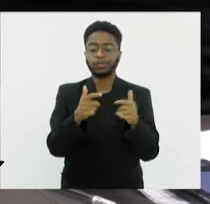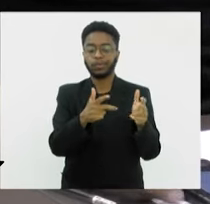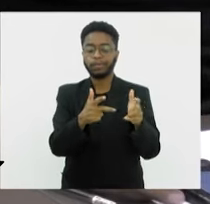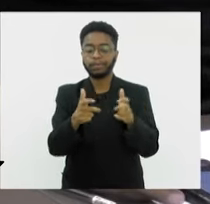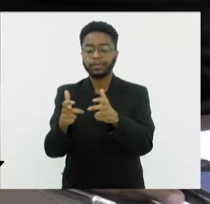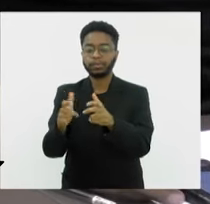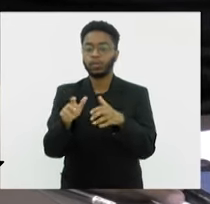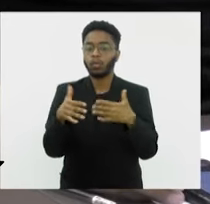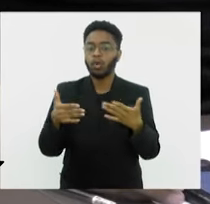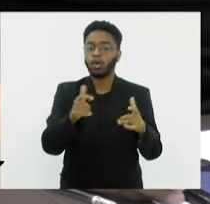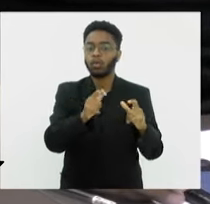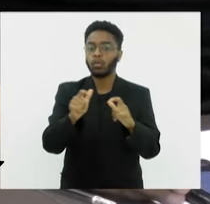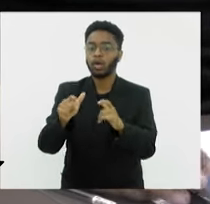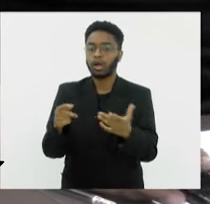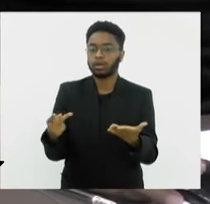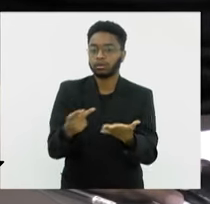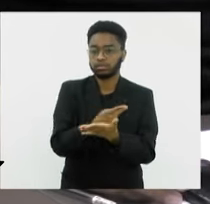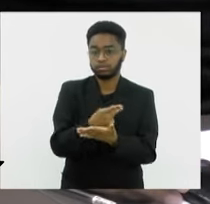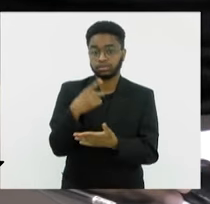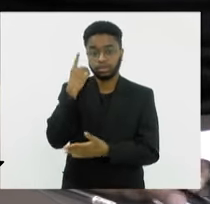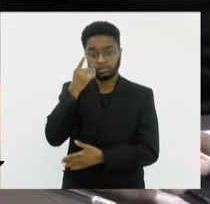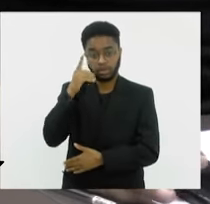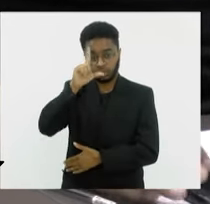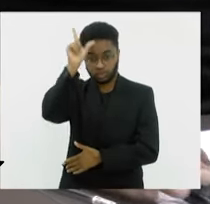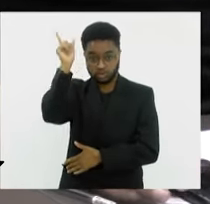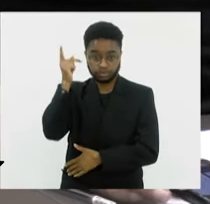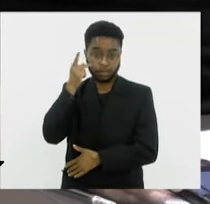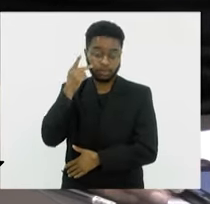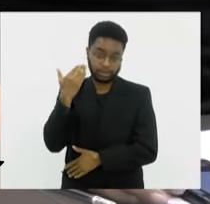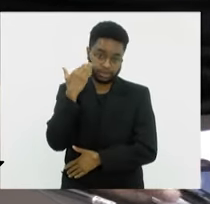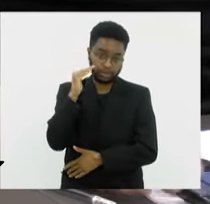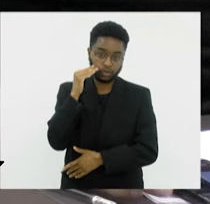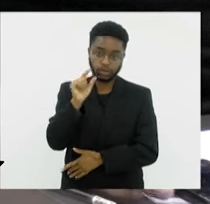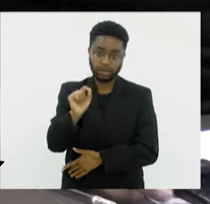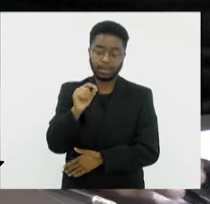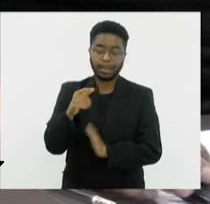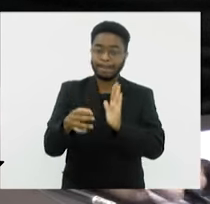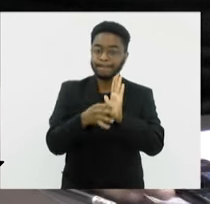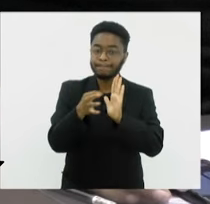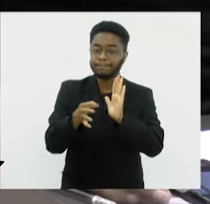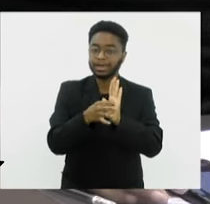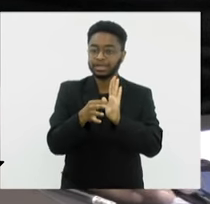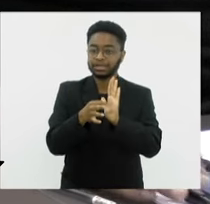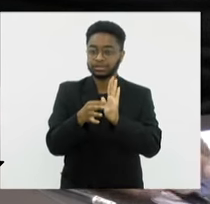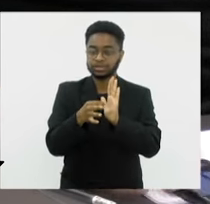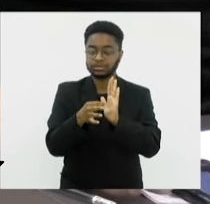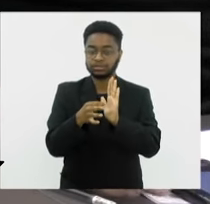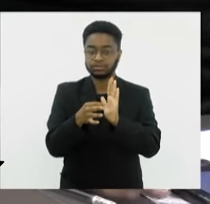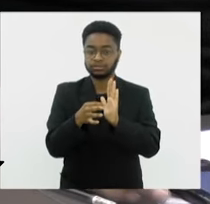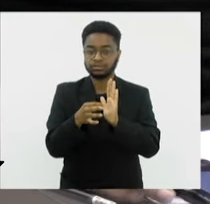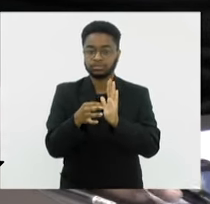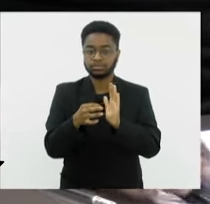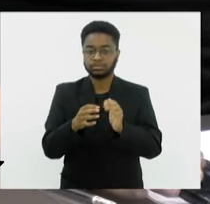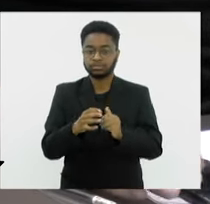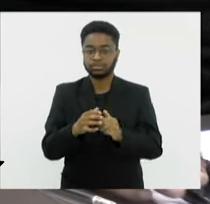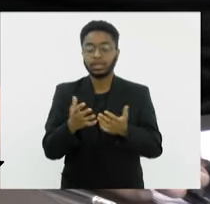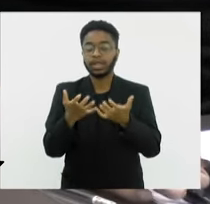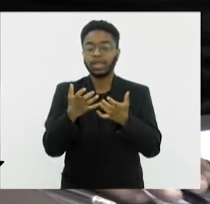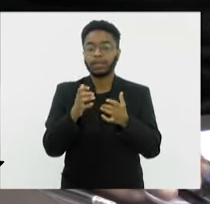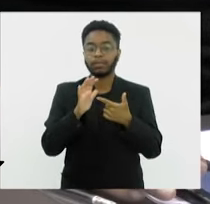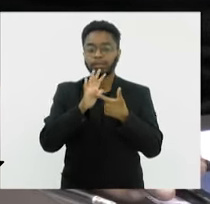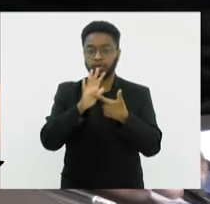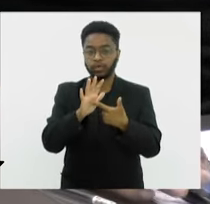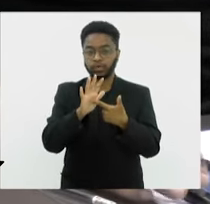locais, o deputado Luiz Paulo entendeu, entendi também que foi o seu parecer, ela quer trabalhar com a